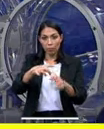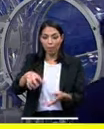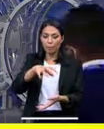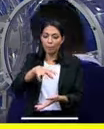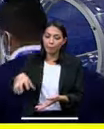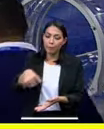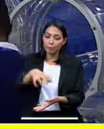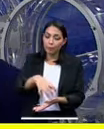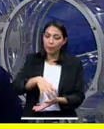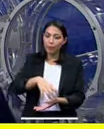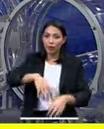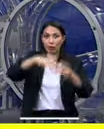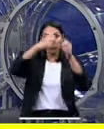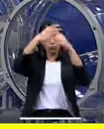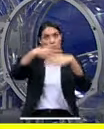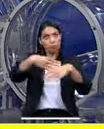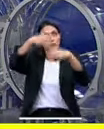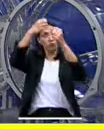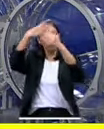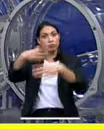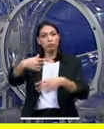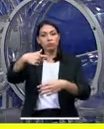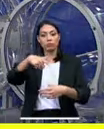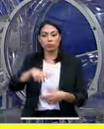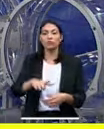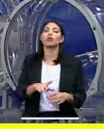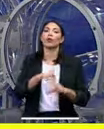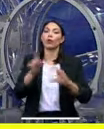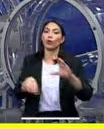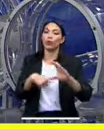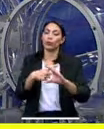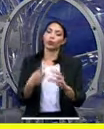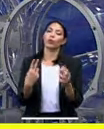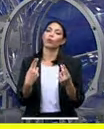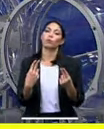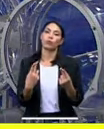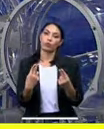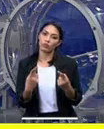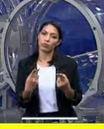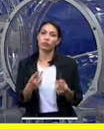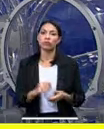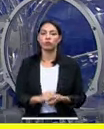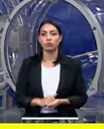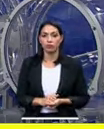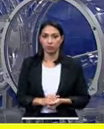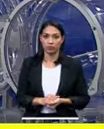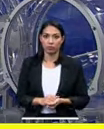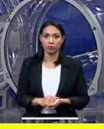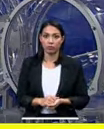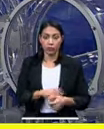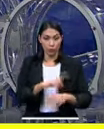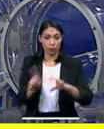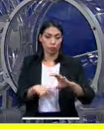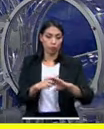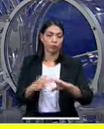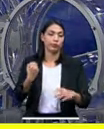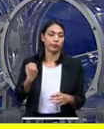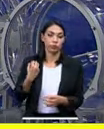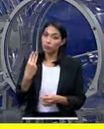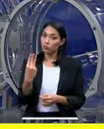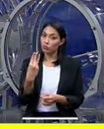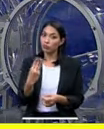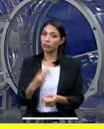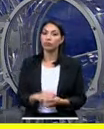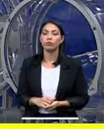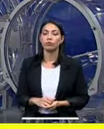Vão recolher as bolas sorteadas na Time Mania e colocá-las no suporte acima do mesmo globo. Globo número